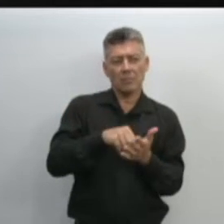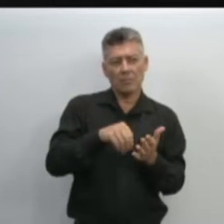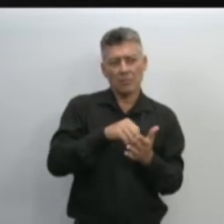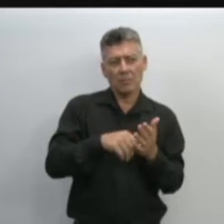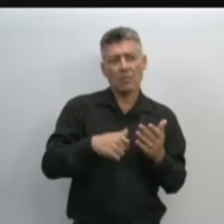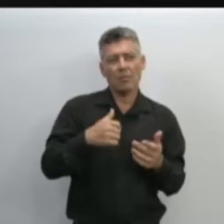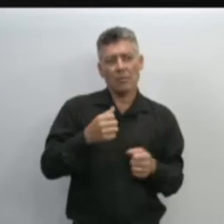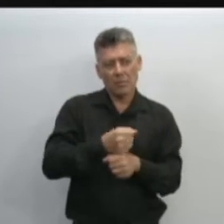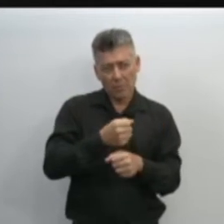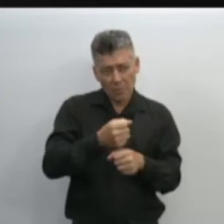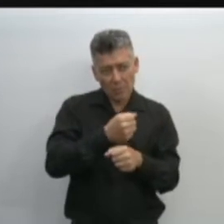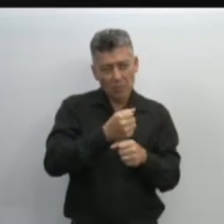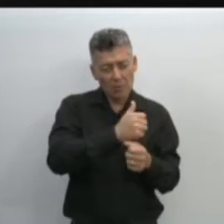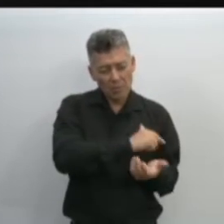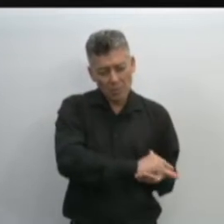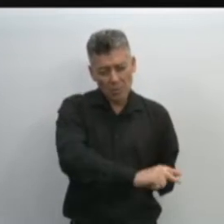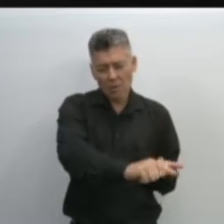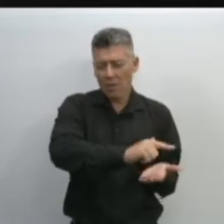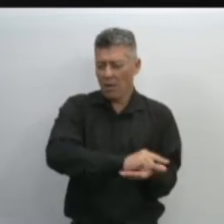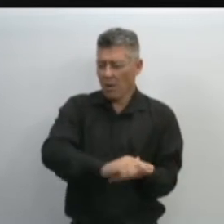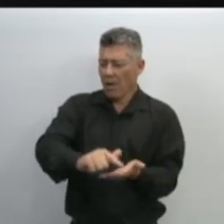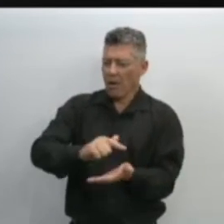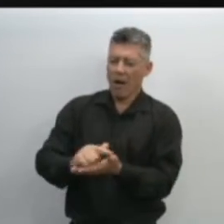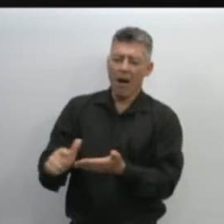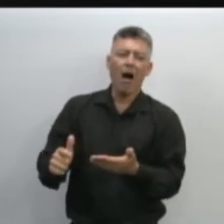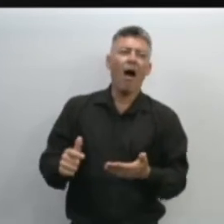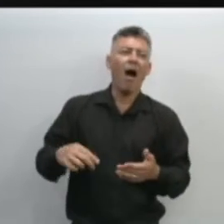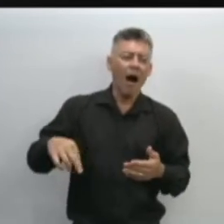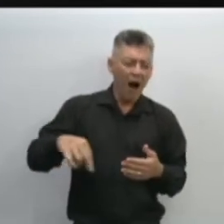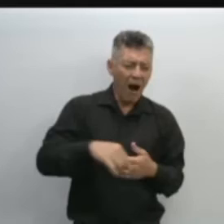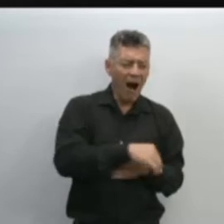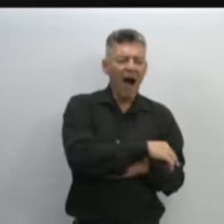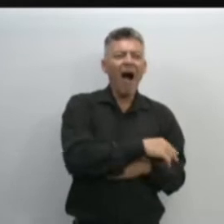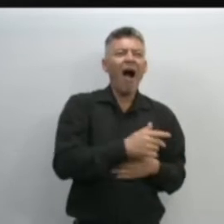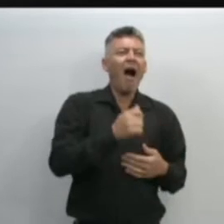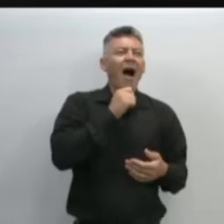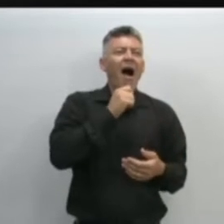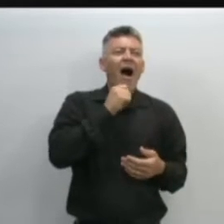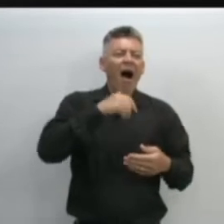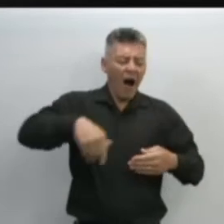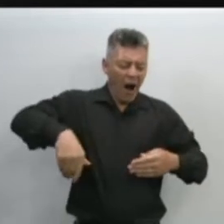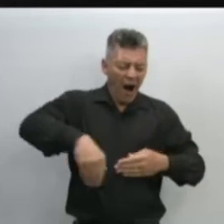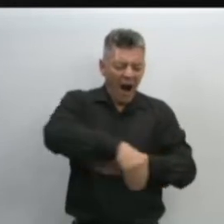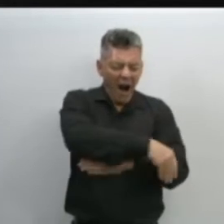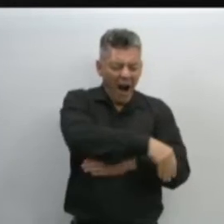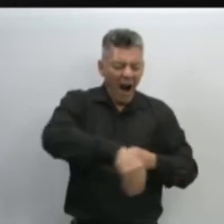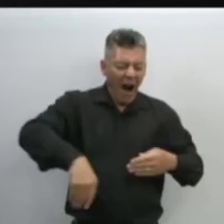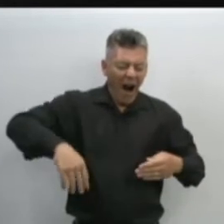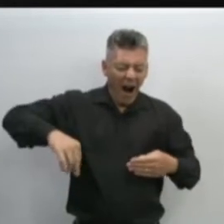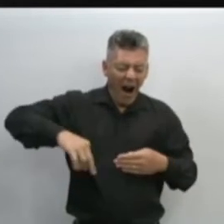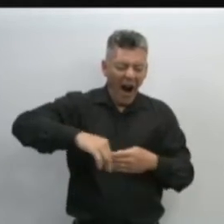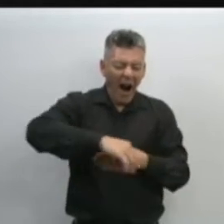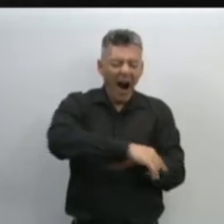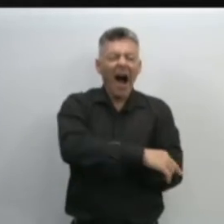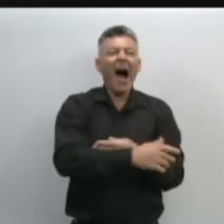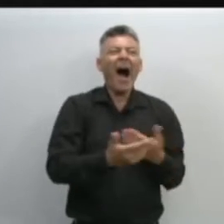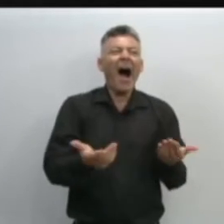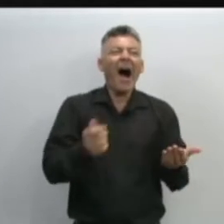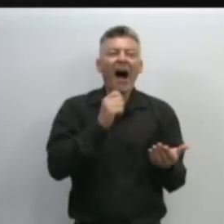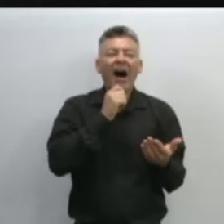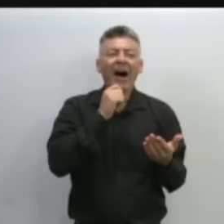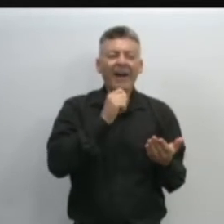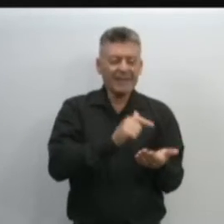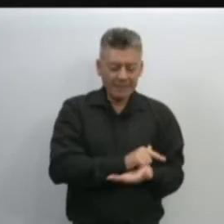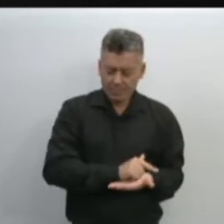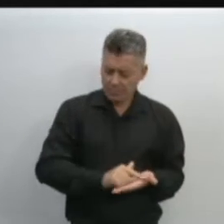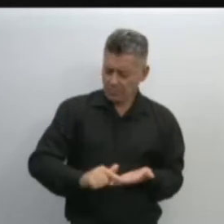Obras, fechar todos esses buracos para transitar. Natal já não tem calçadas e muitos deficientes já andam já nas suas